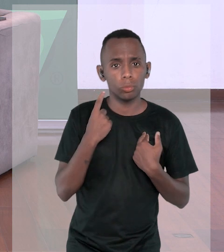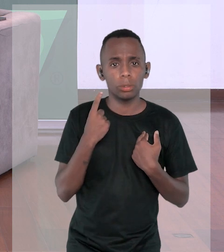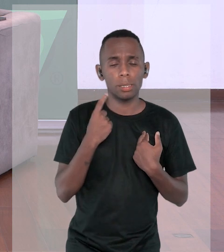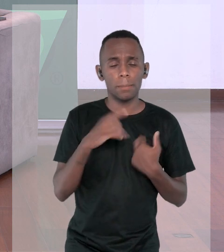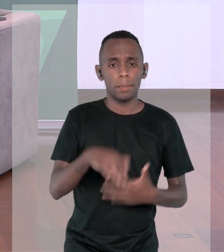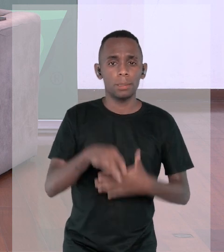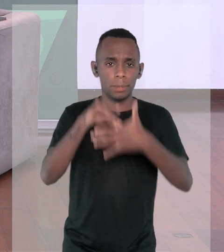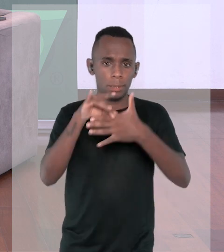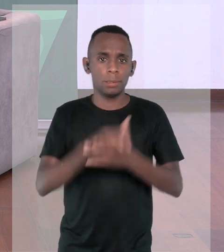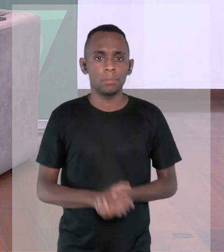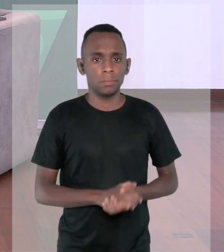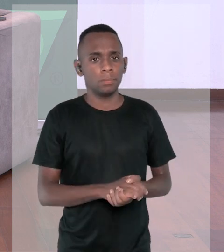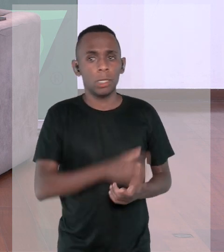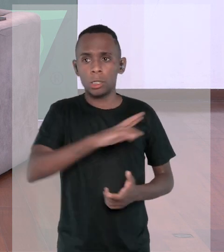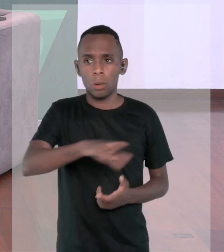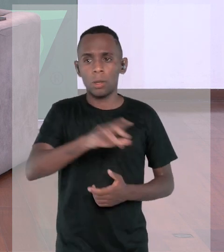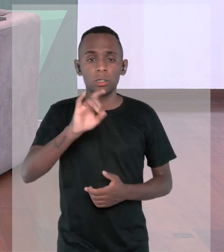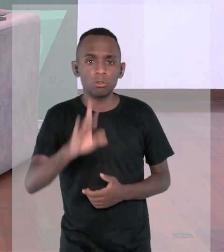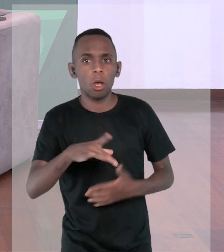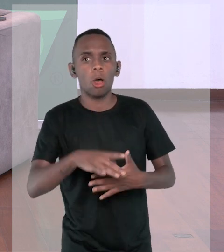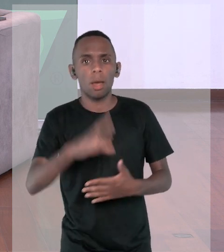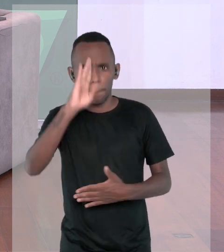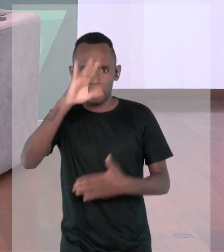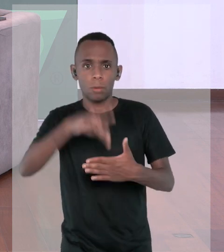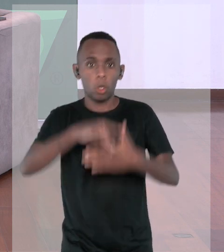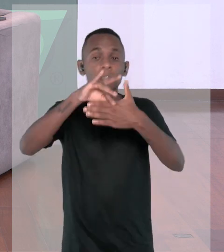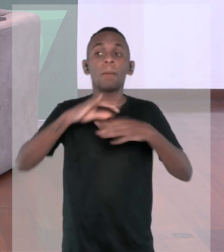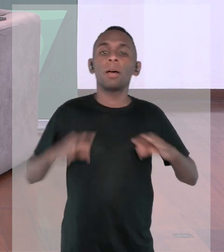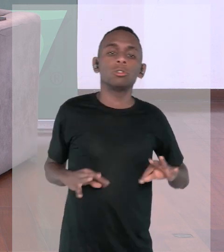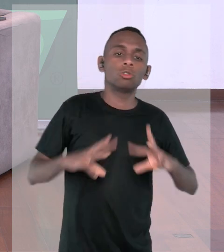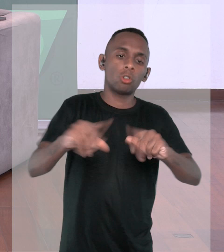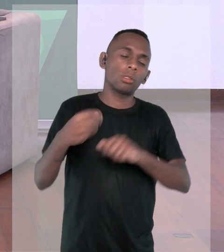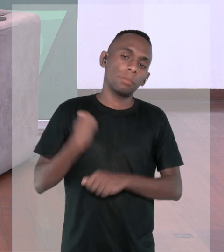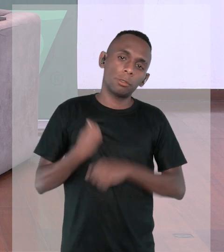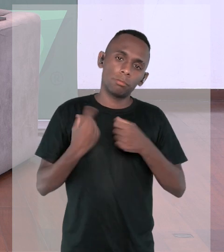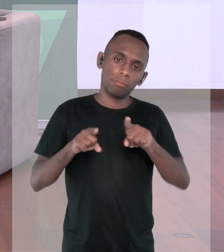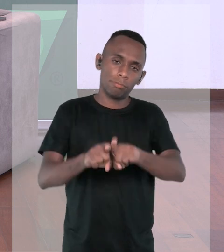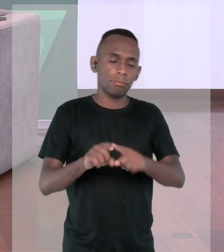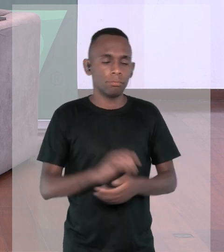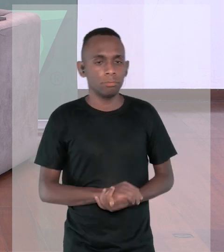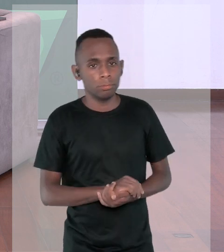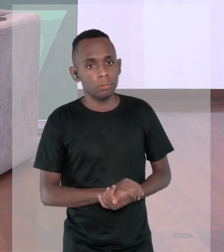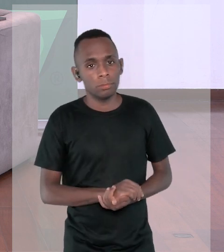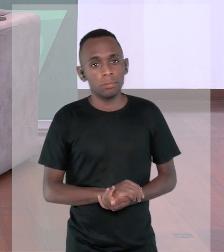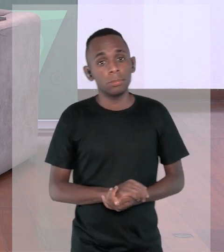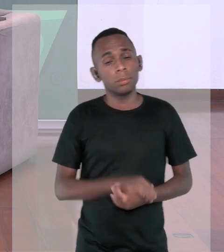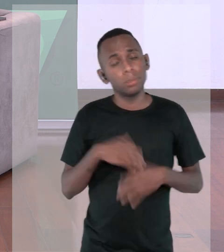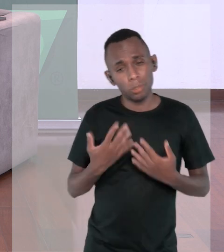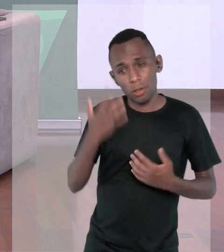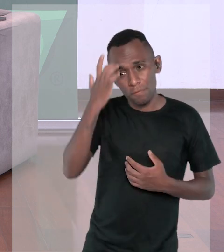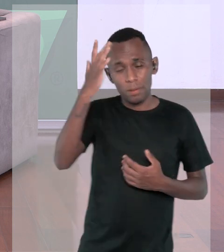para a liderança. E não é só para a principal liderança, é para a cadeia inteira. Então, é mais